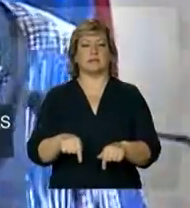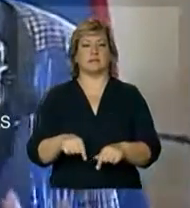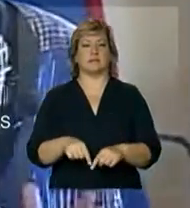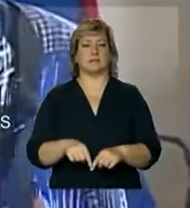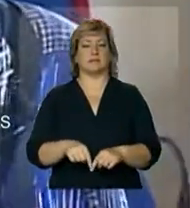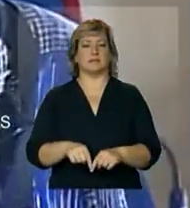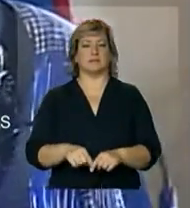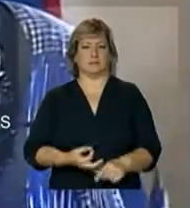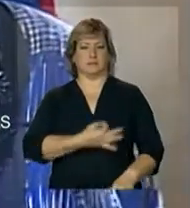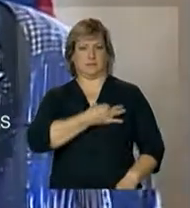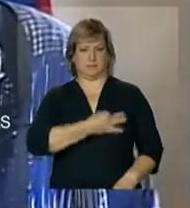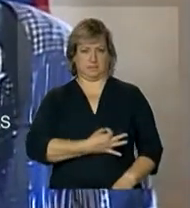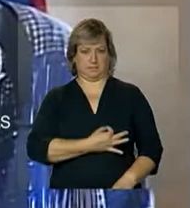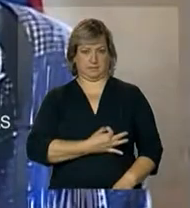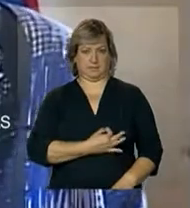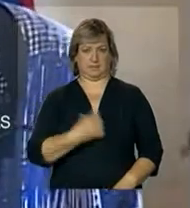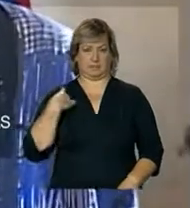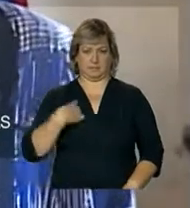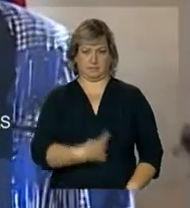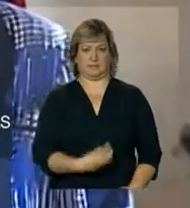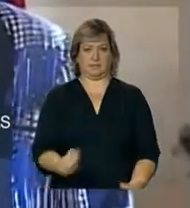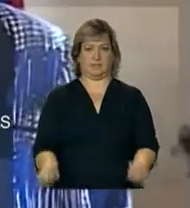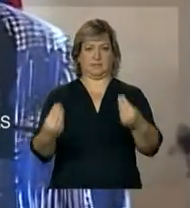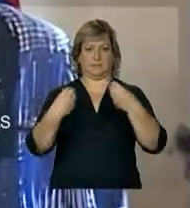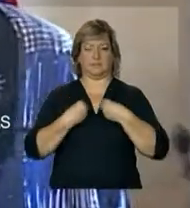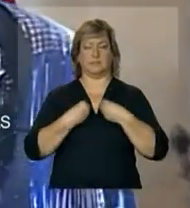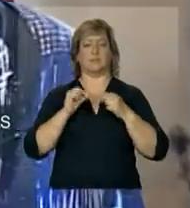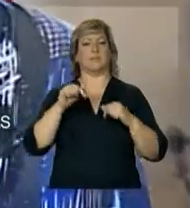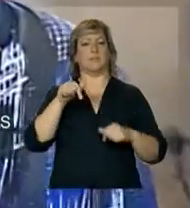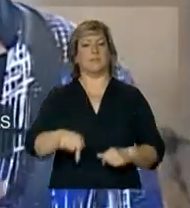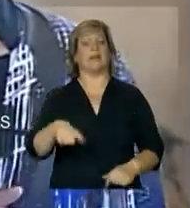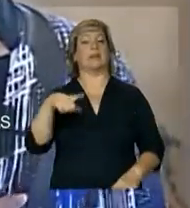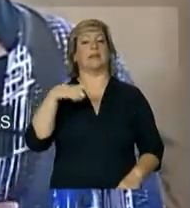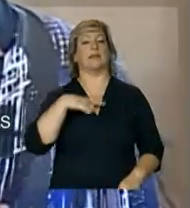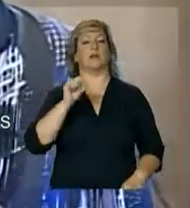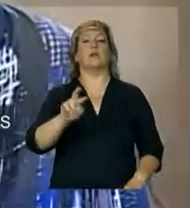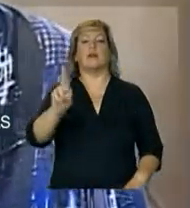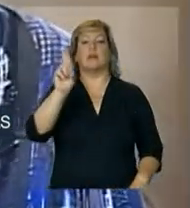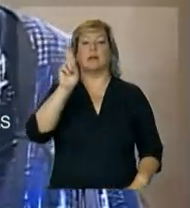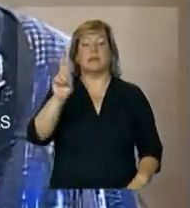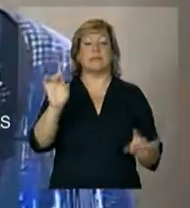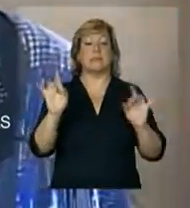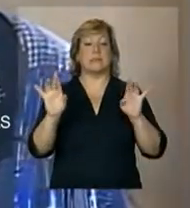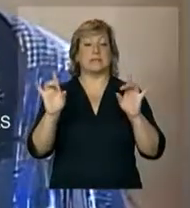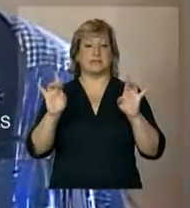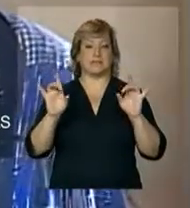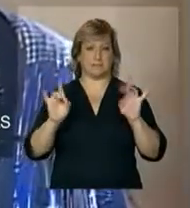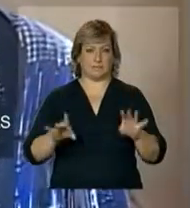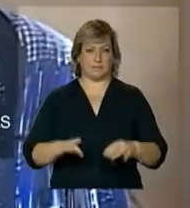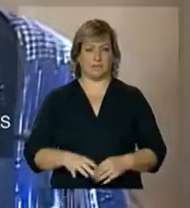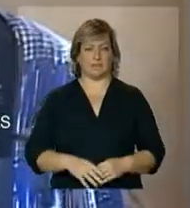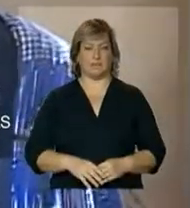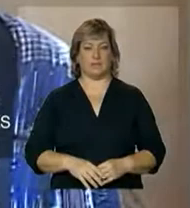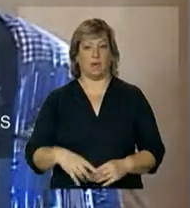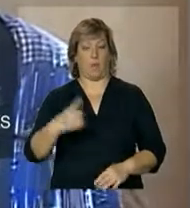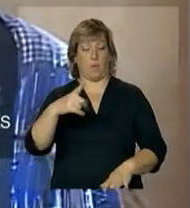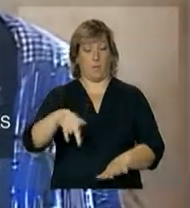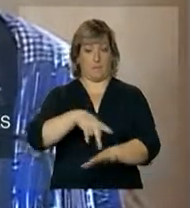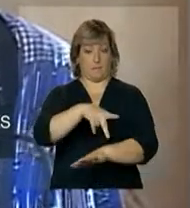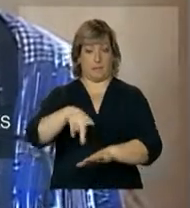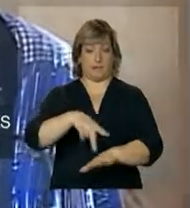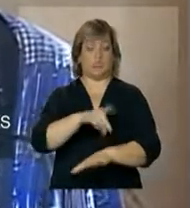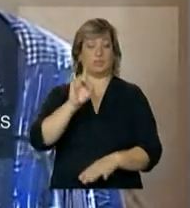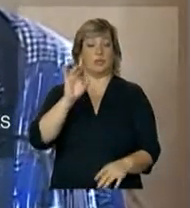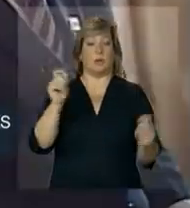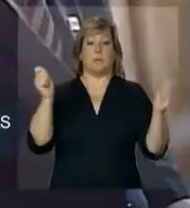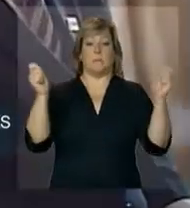essa Gran Cruz e a medalha, elas têm uma representação especial. Um país, ele só